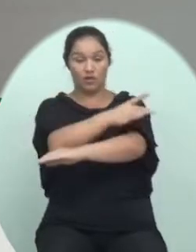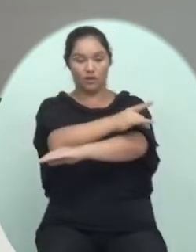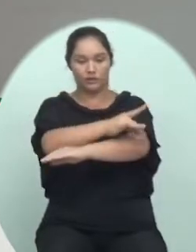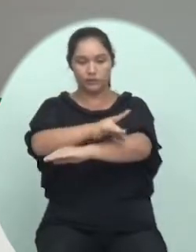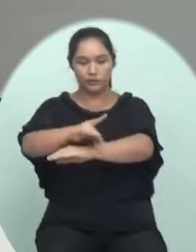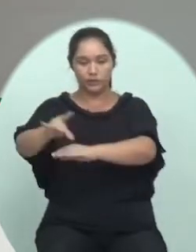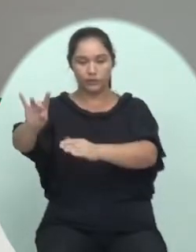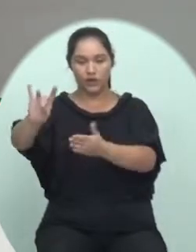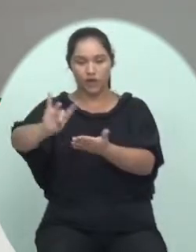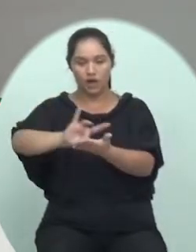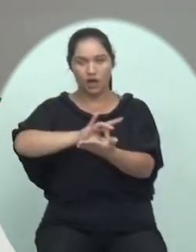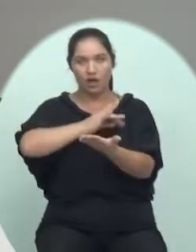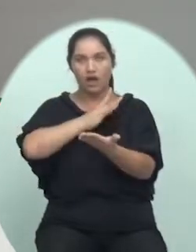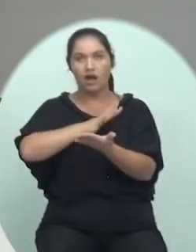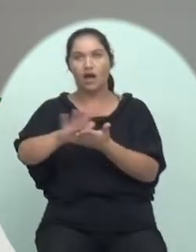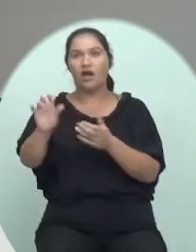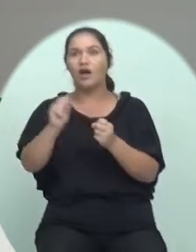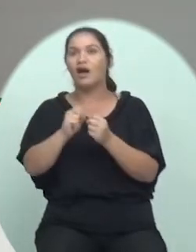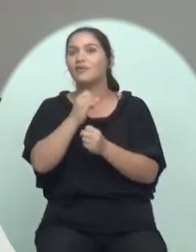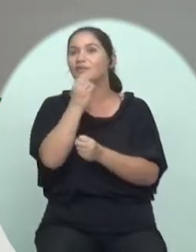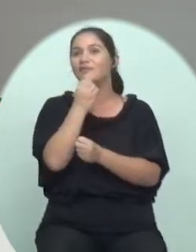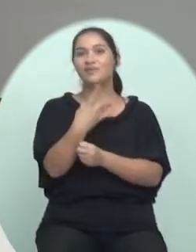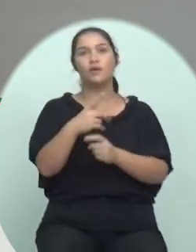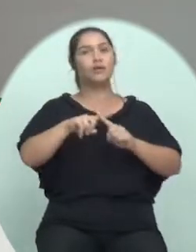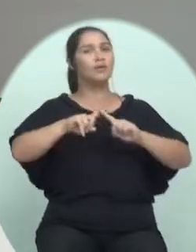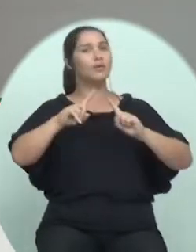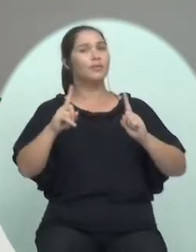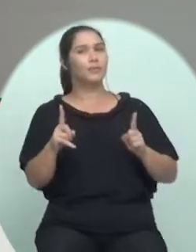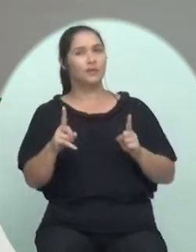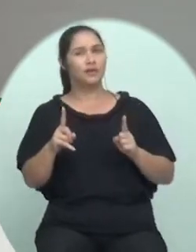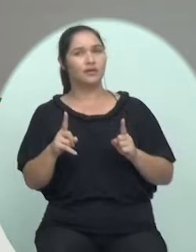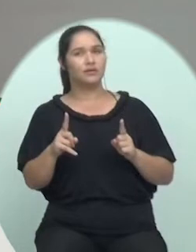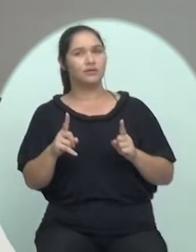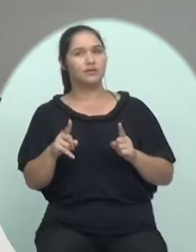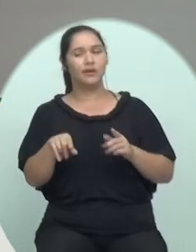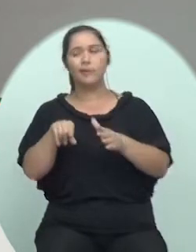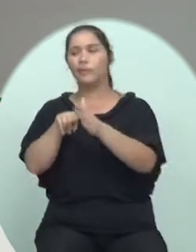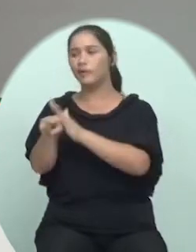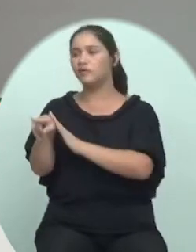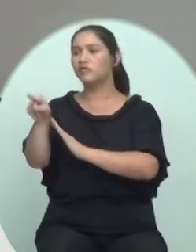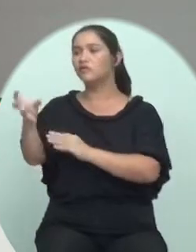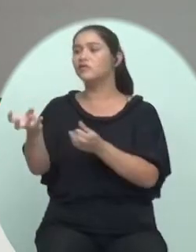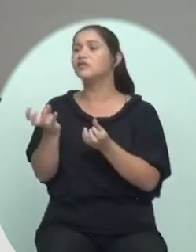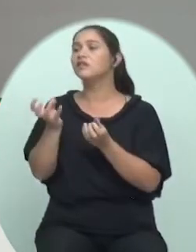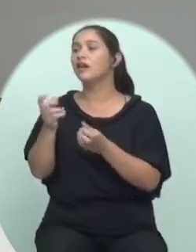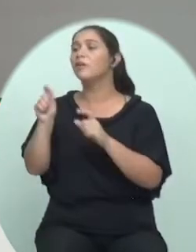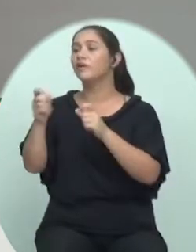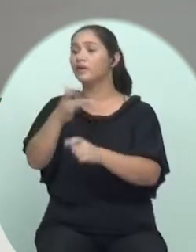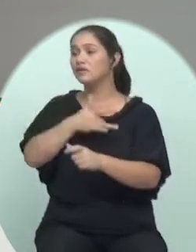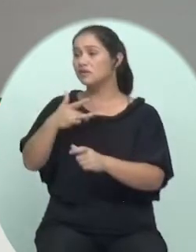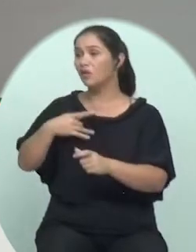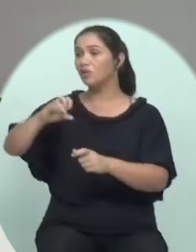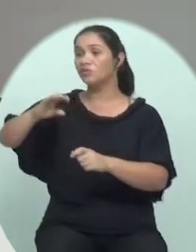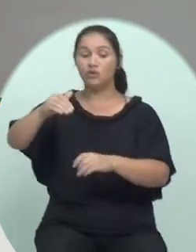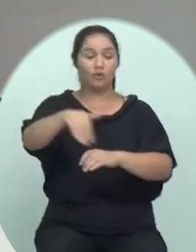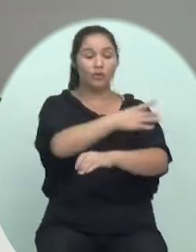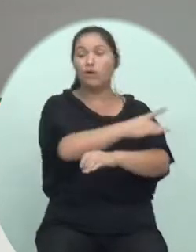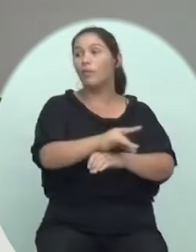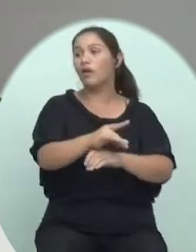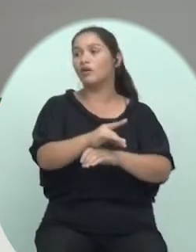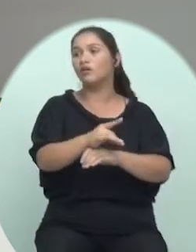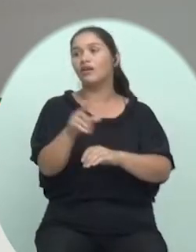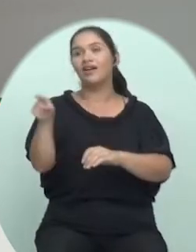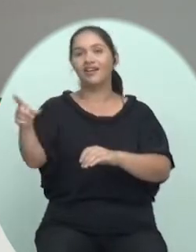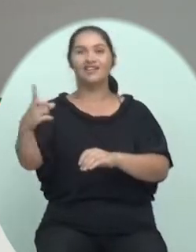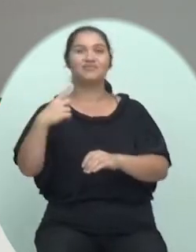ótimo, pavimentação. Mas pede para uma pessoa fazer uma escolha, ou a saúde de alguém da família ou uma pavimentação. Com certeza